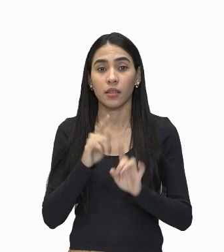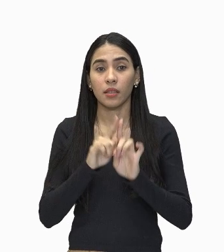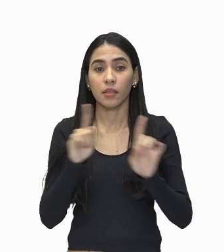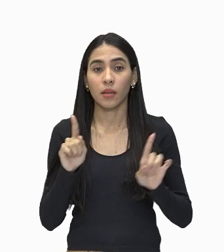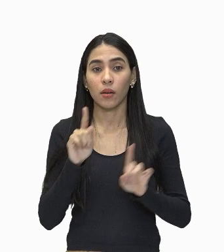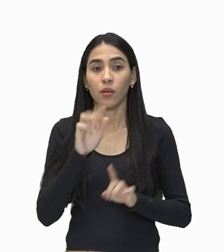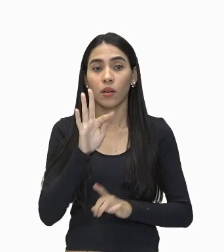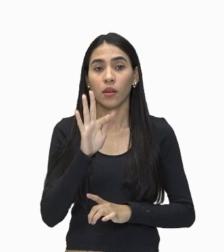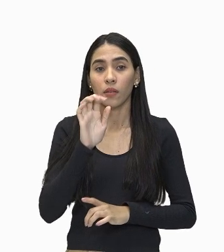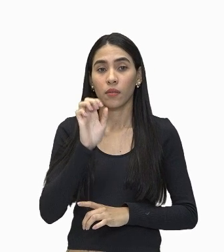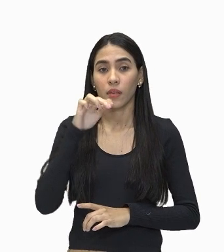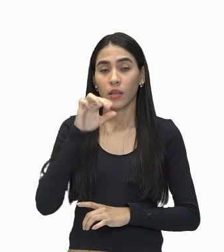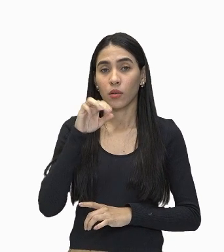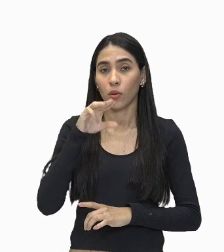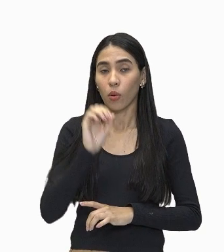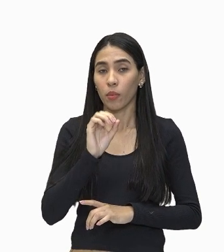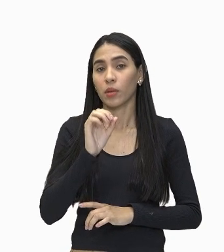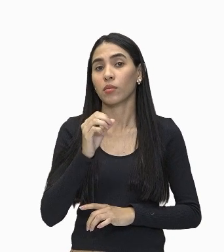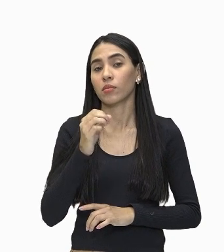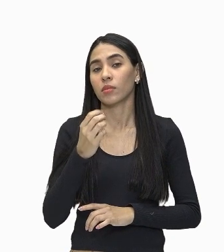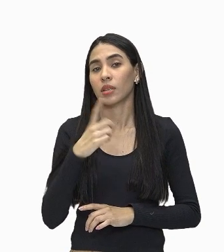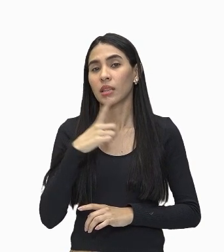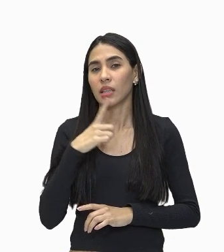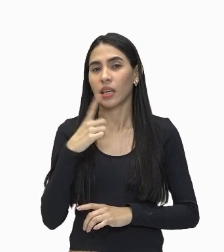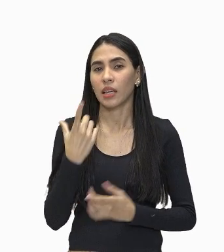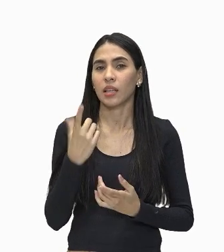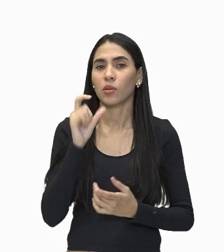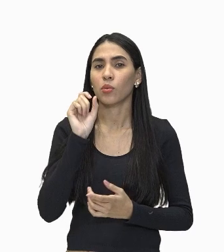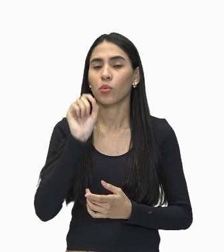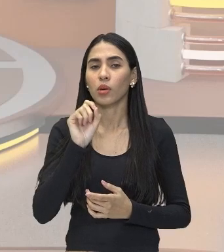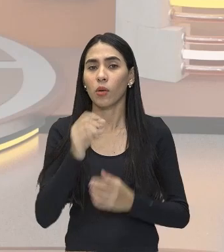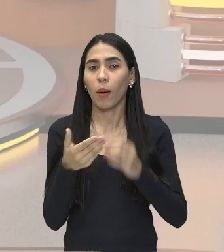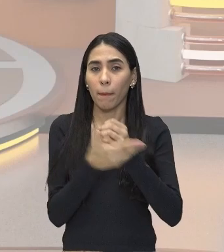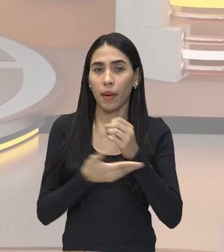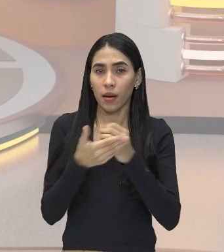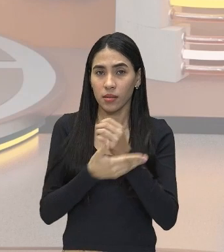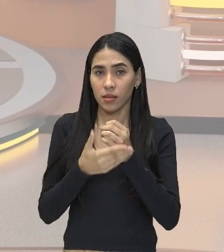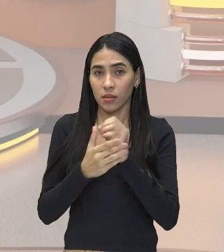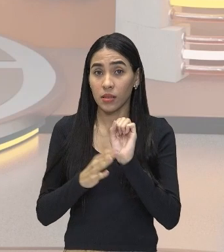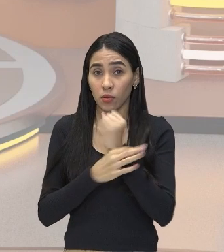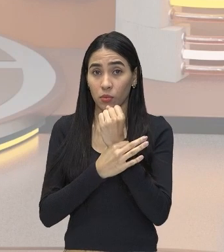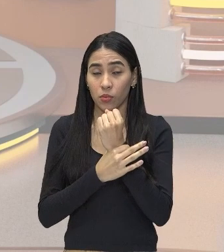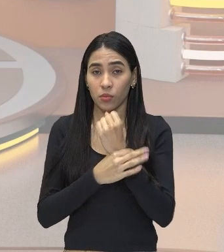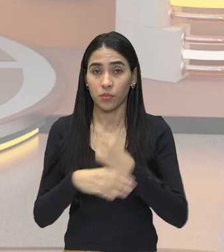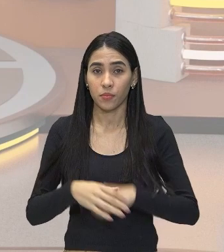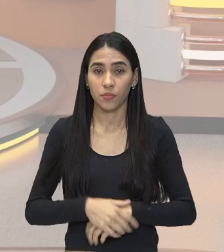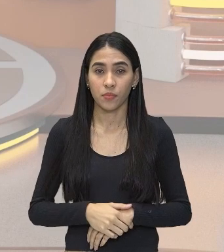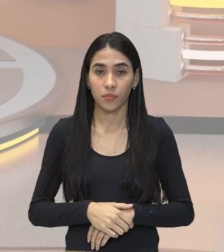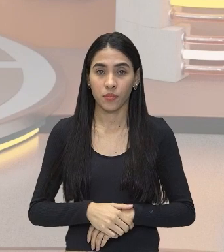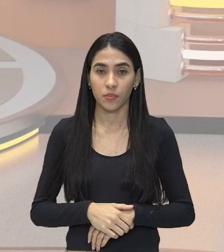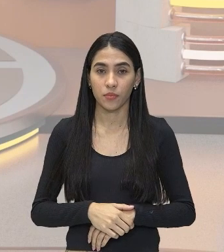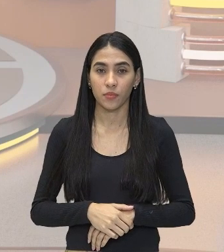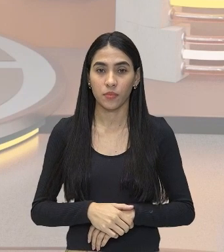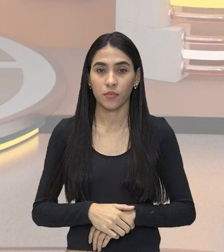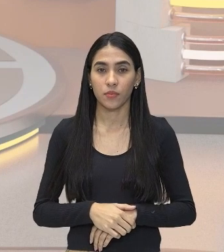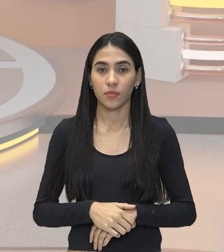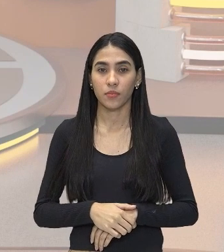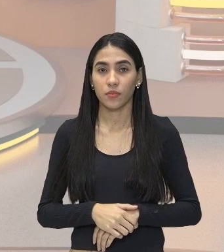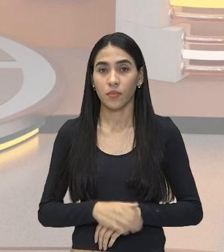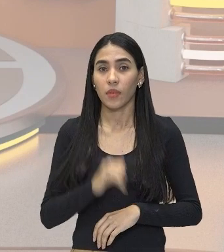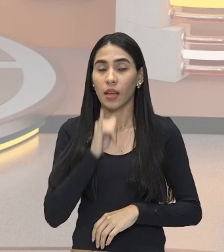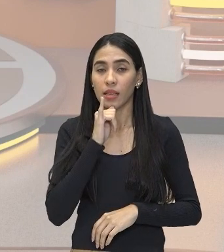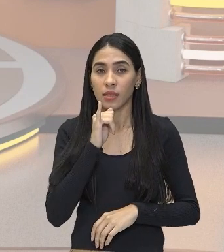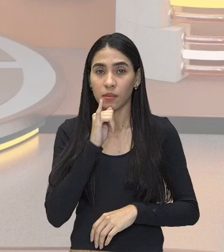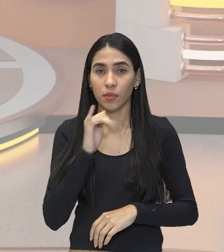não busca algo além daquilo que se mostra. Então, veja bem, ela não